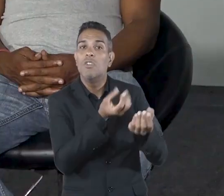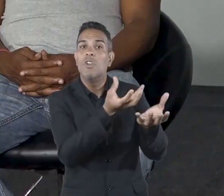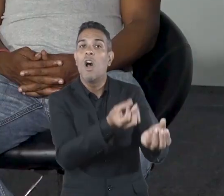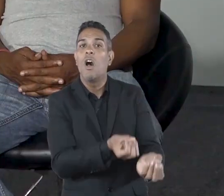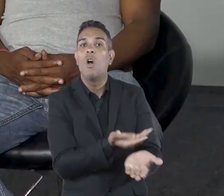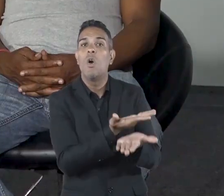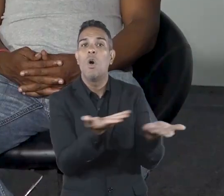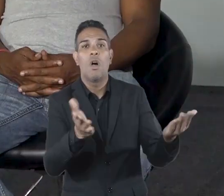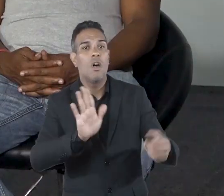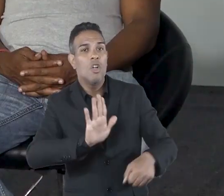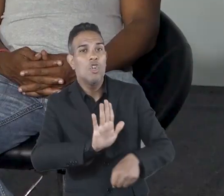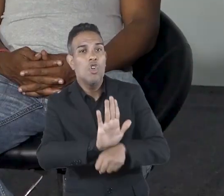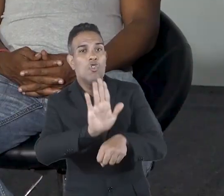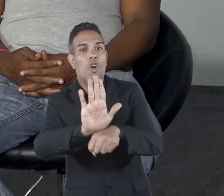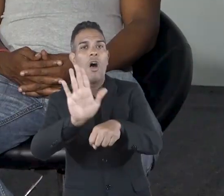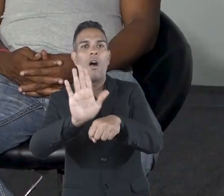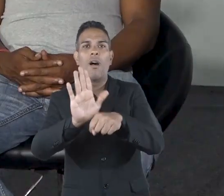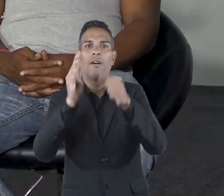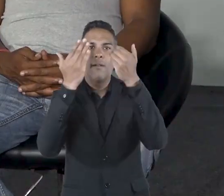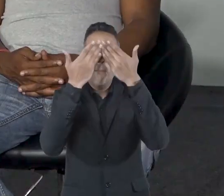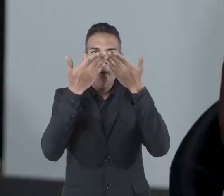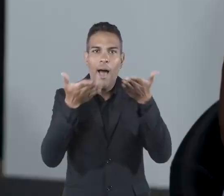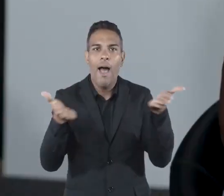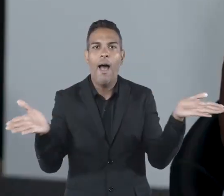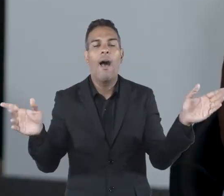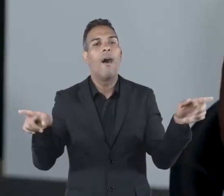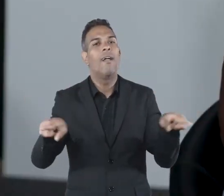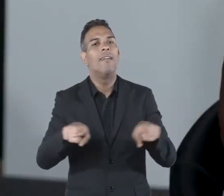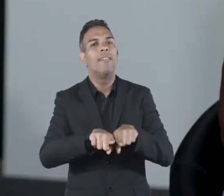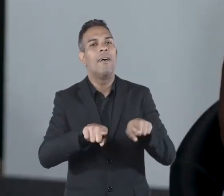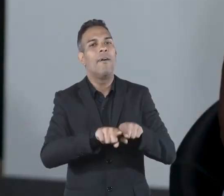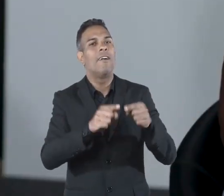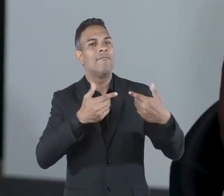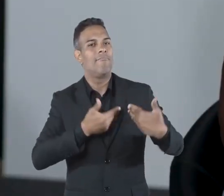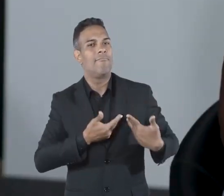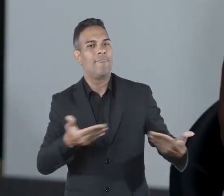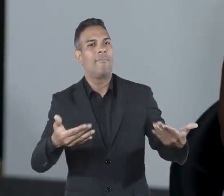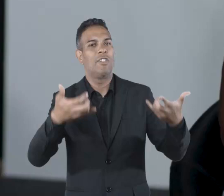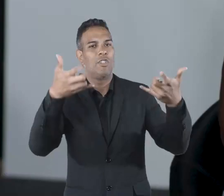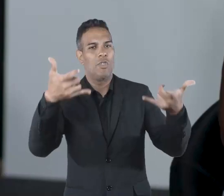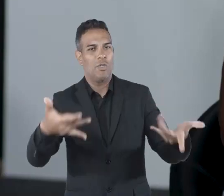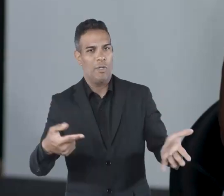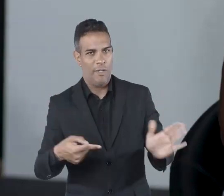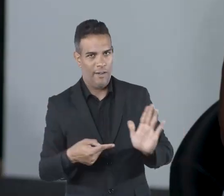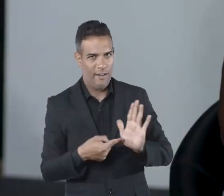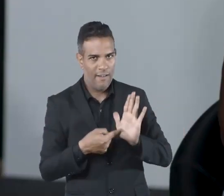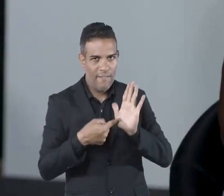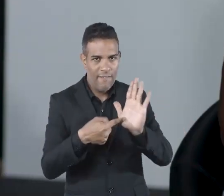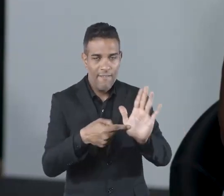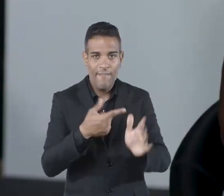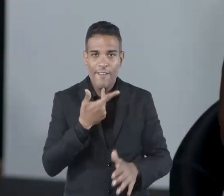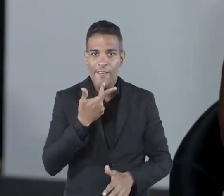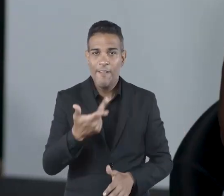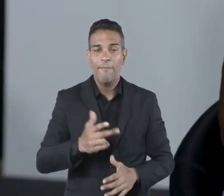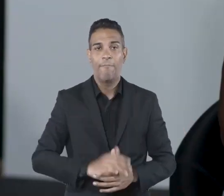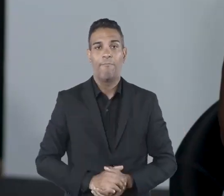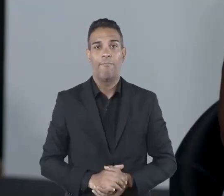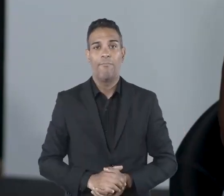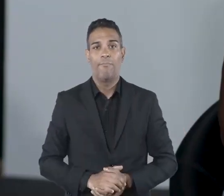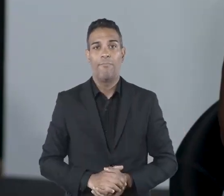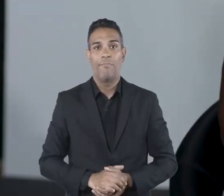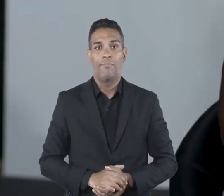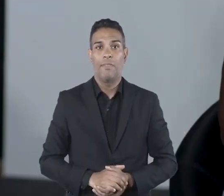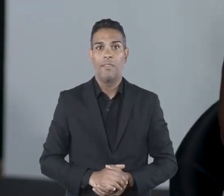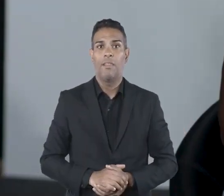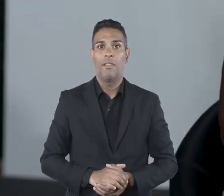prefácio, que ele contribui em muito para abrir o coração dessas pessoas. E